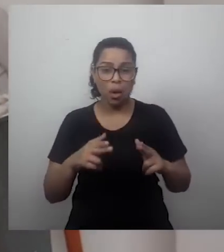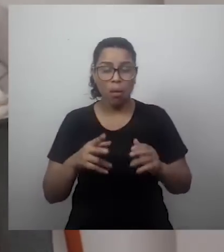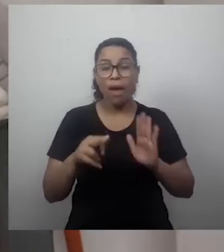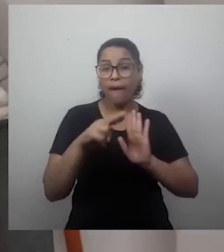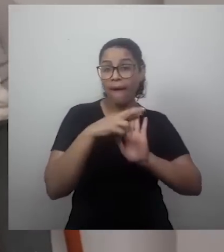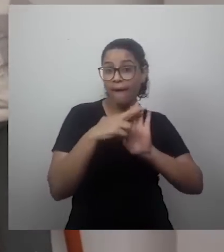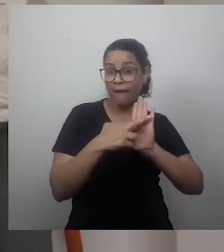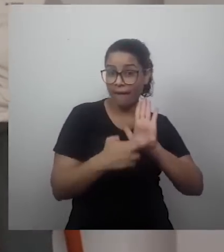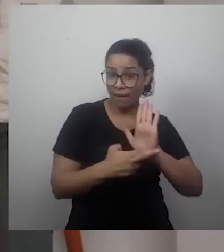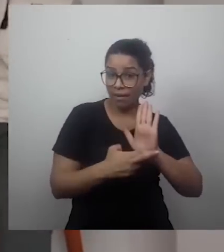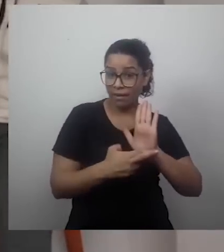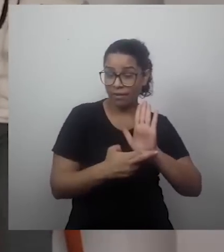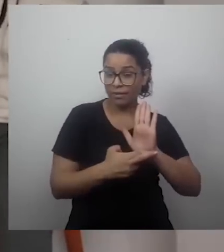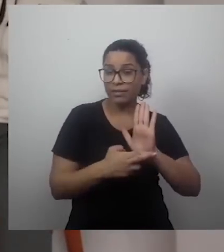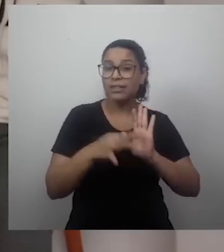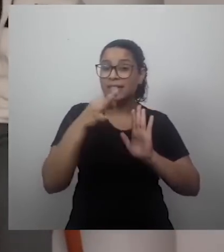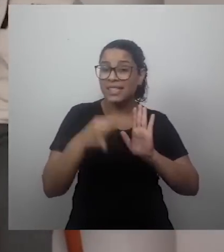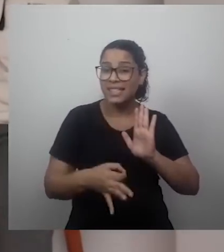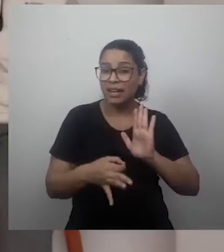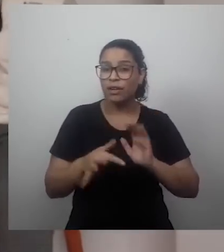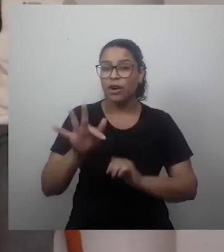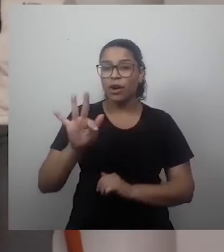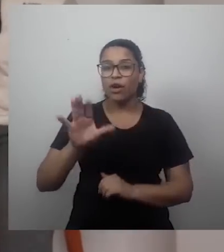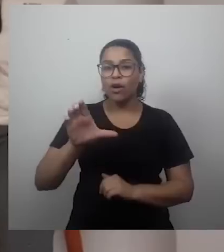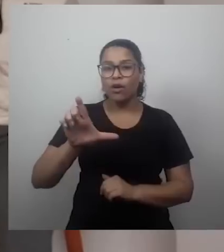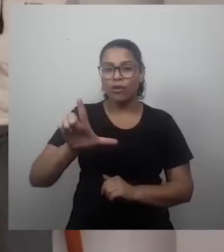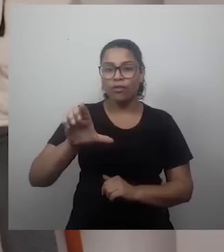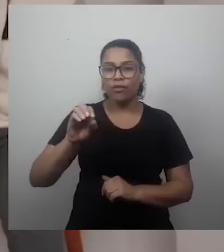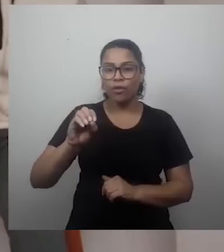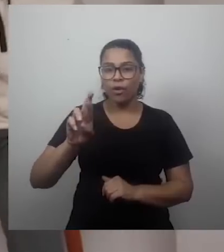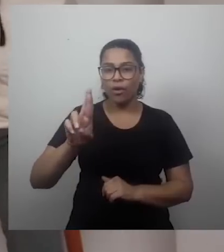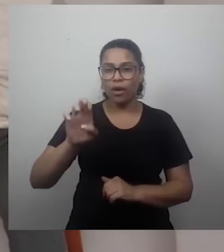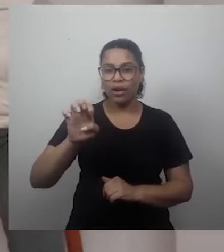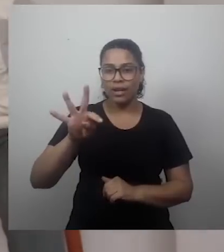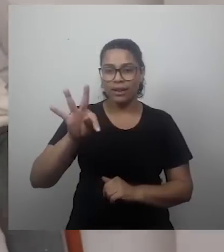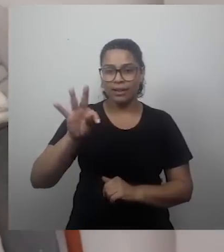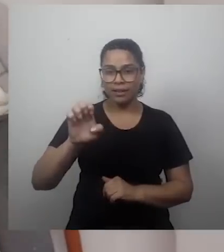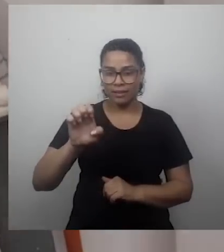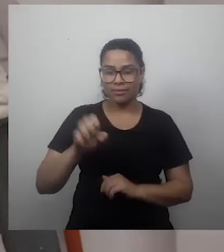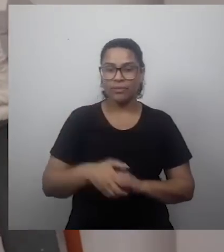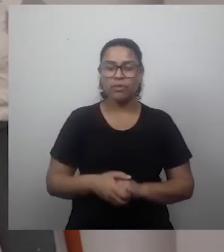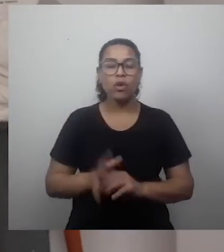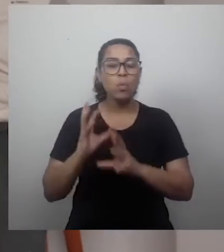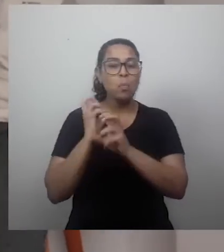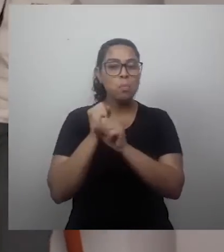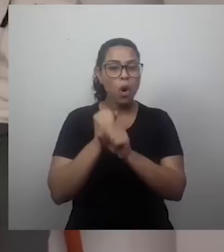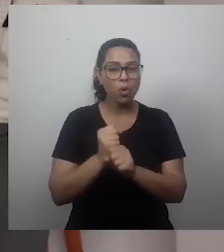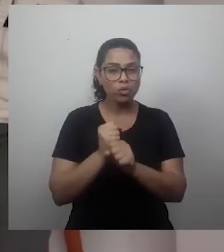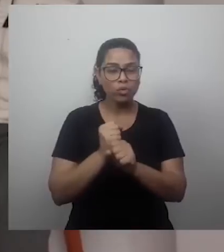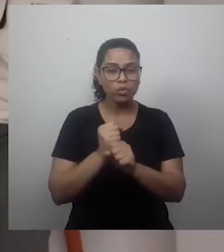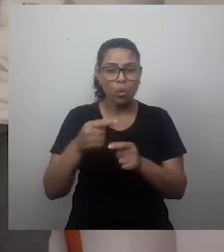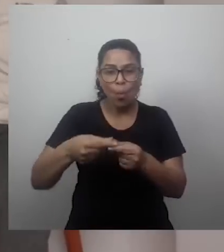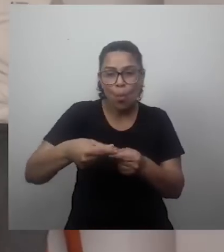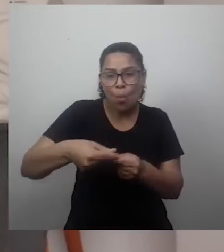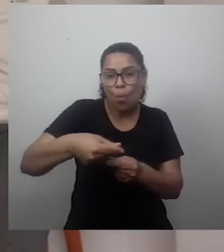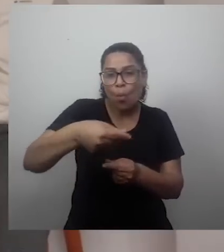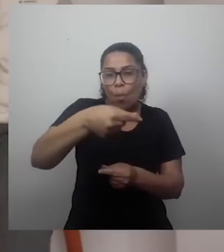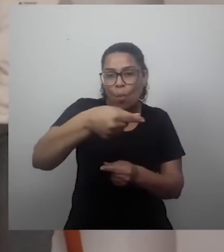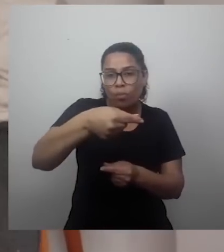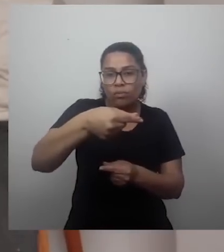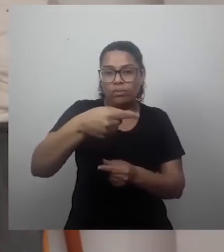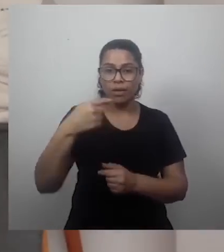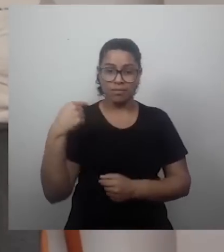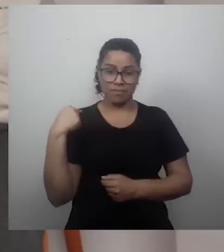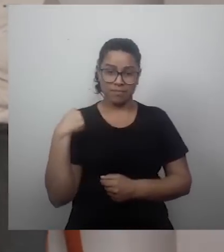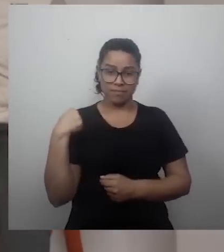maneiras, seguiremos a regra da modalidade florete, onde só valem os pontos realizados com a ponta do florete